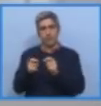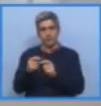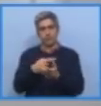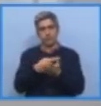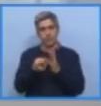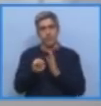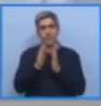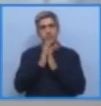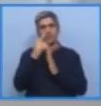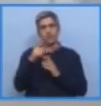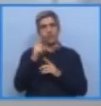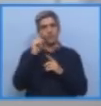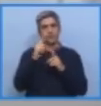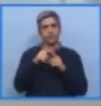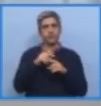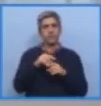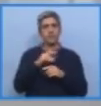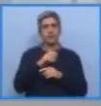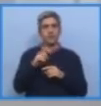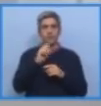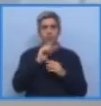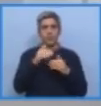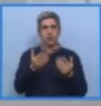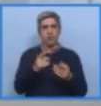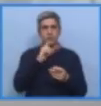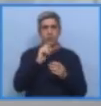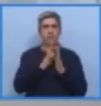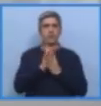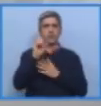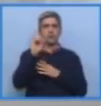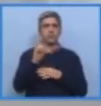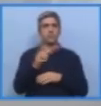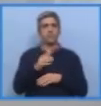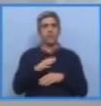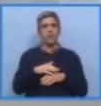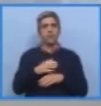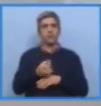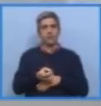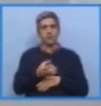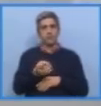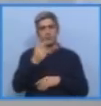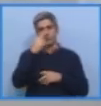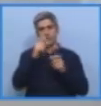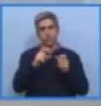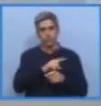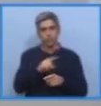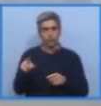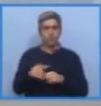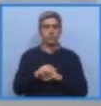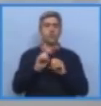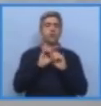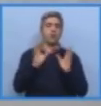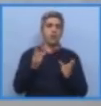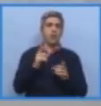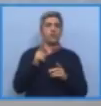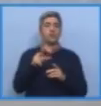tem como missão o poder dar, em nome de Deus, o perdão às pessoas. É claro que é